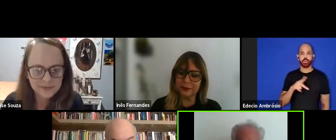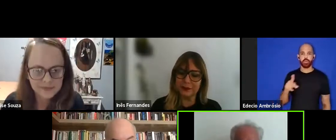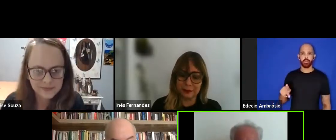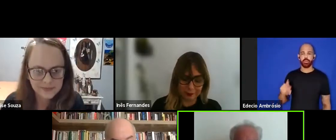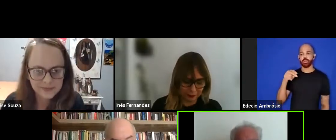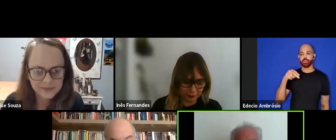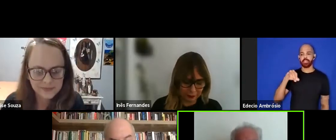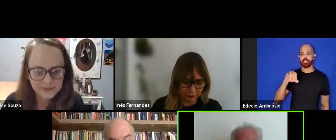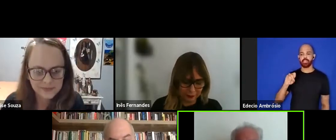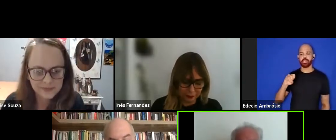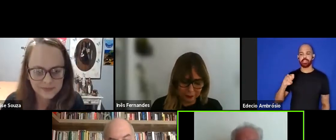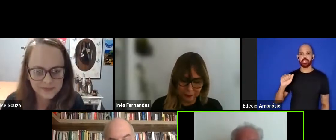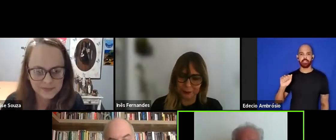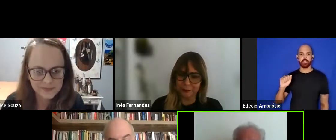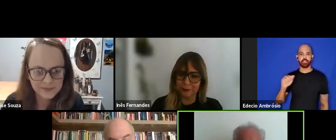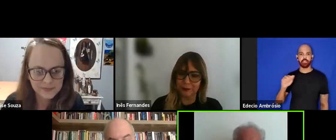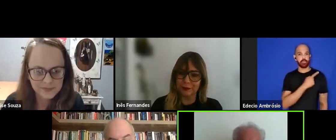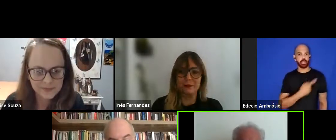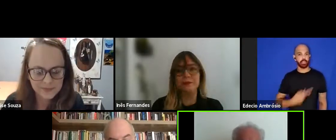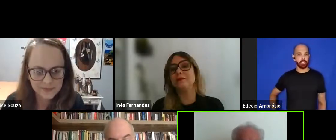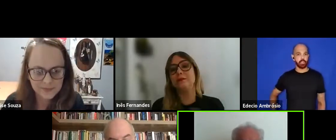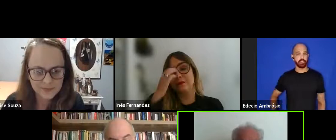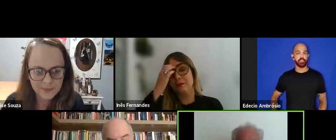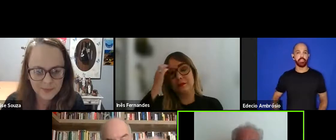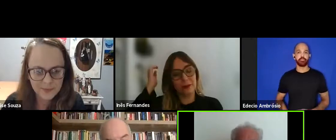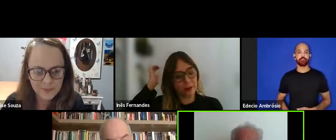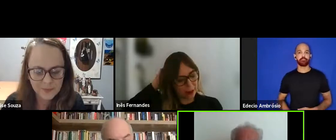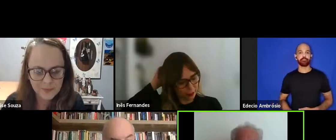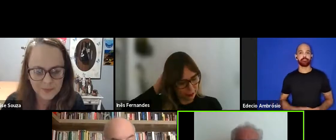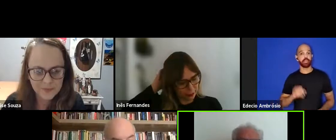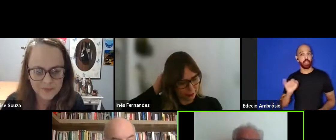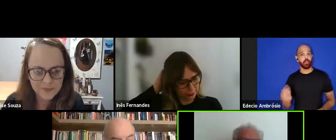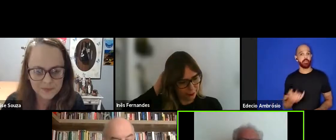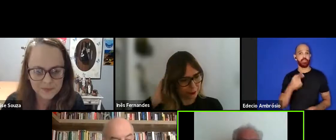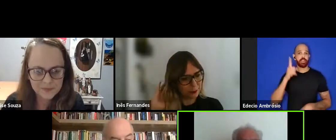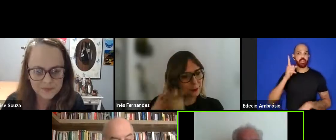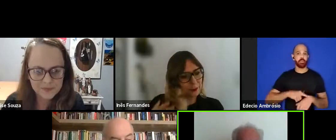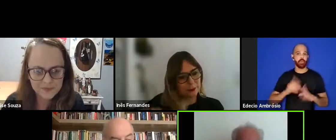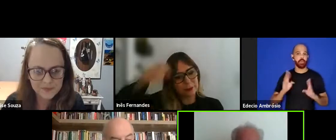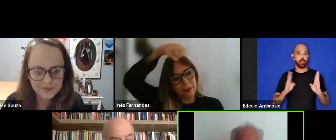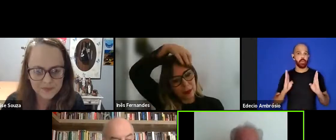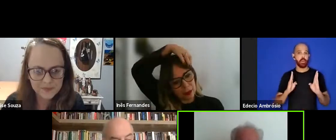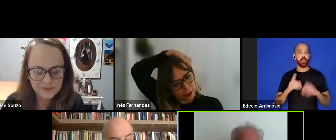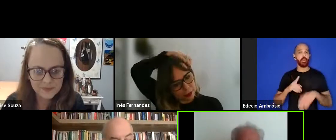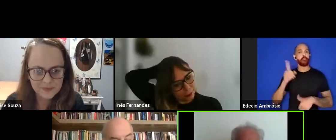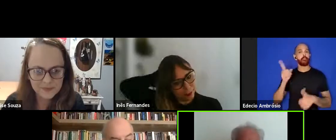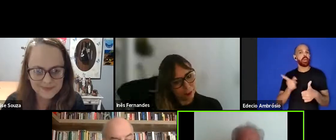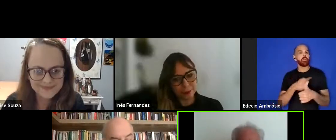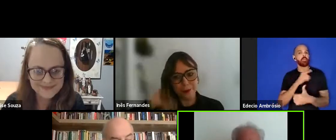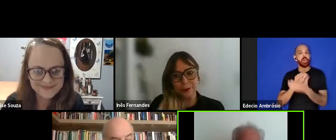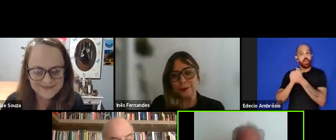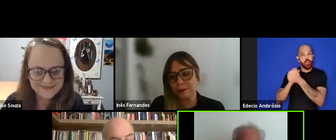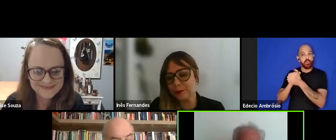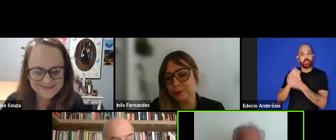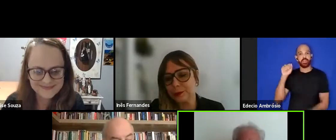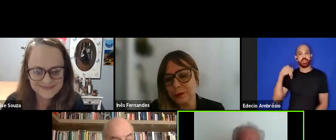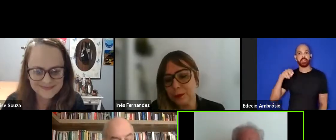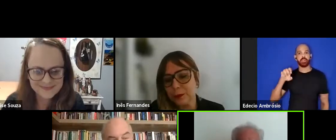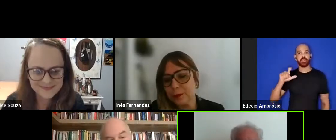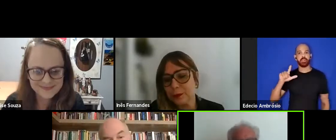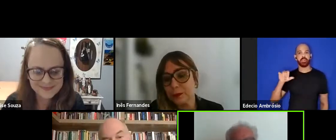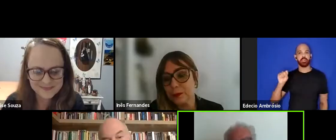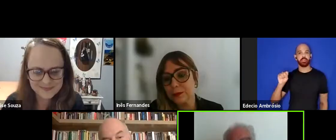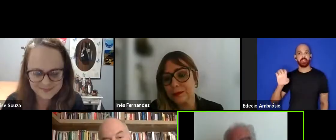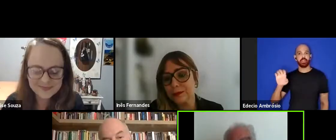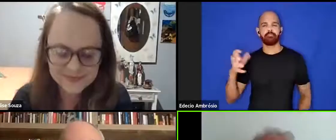nossa presidente. Quero aproveitar esse breve momento, em primeiro lugar, para cumprimentar a Annelise pelo